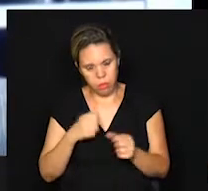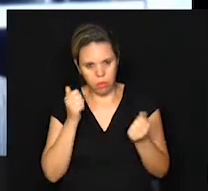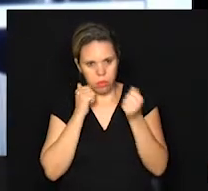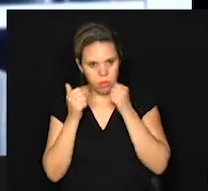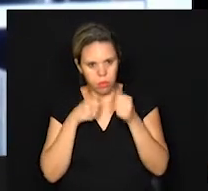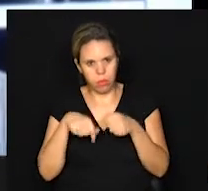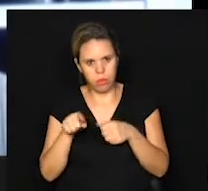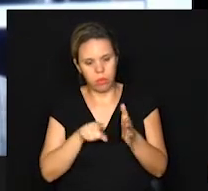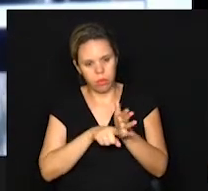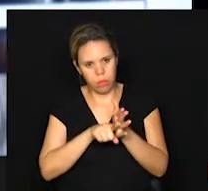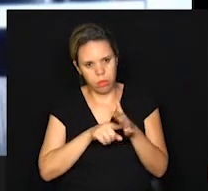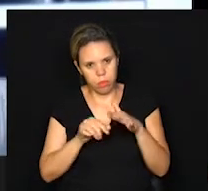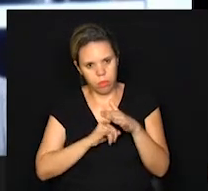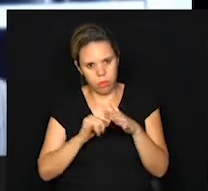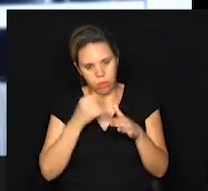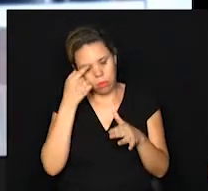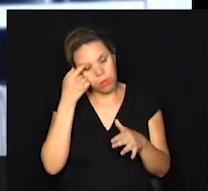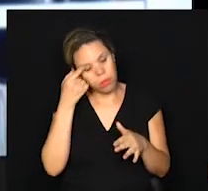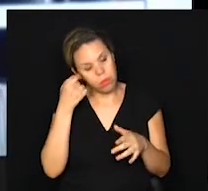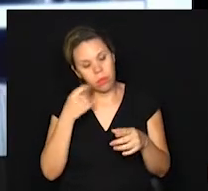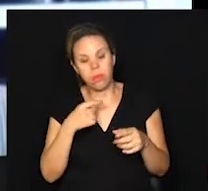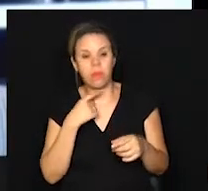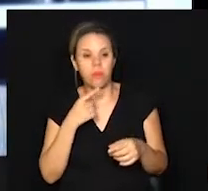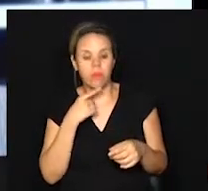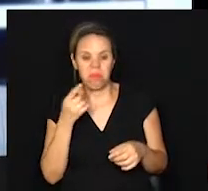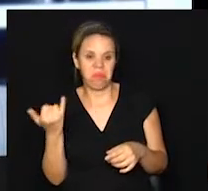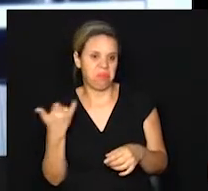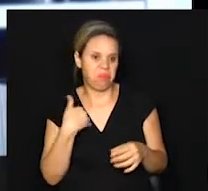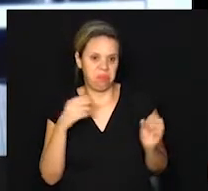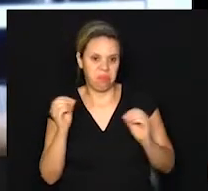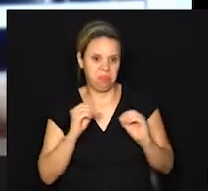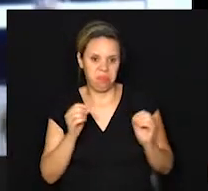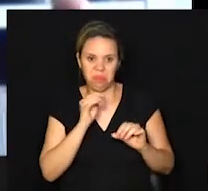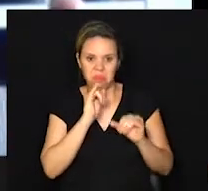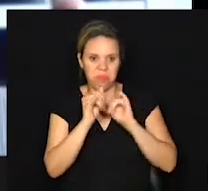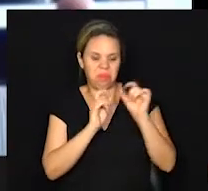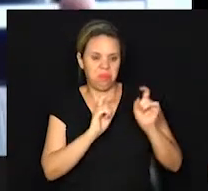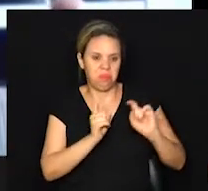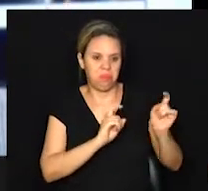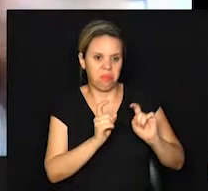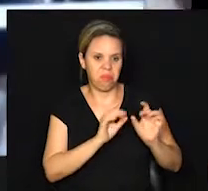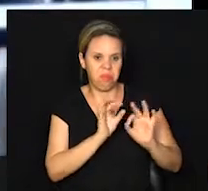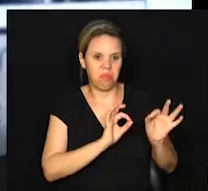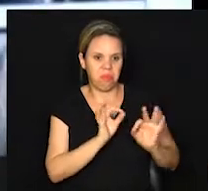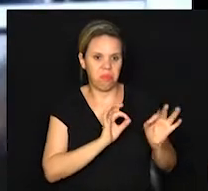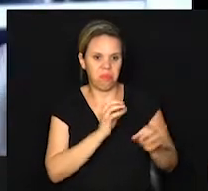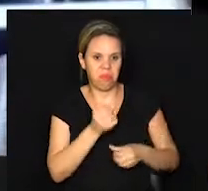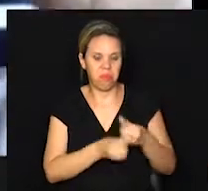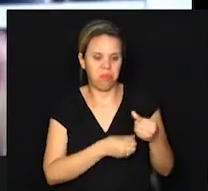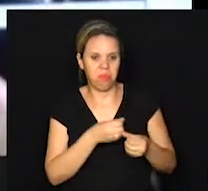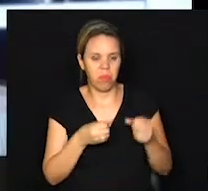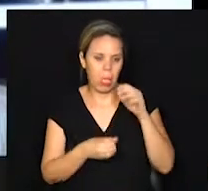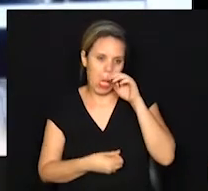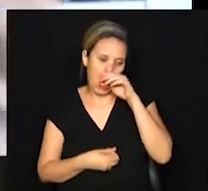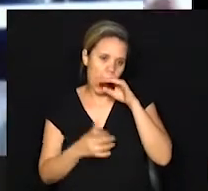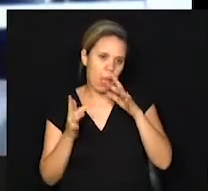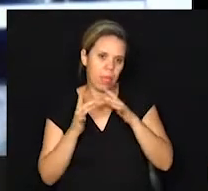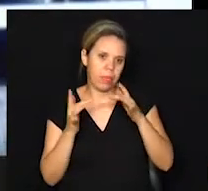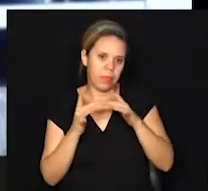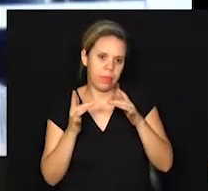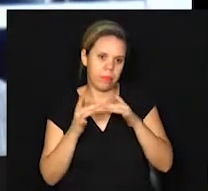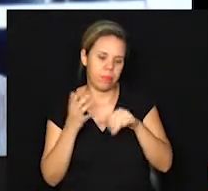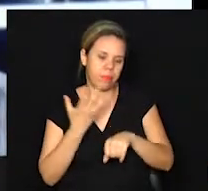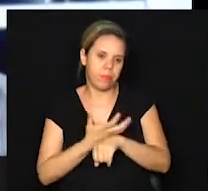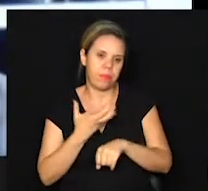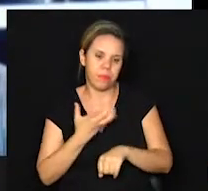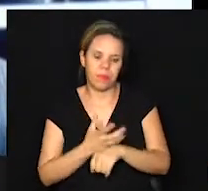atrás da instituição, porque ninguém havia nos contatado para sinalizar reunião de preparação de semestre, para nos contatar as disciplinas que a gente